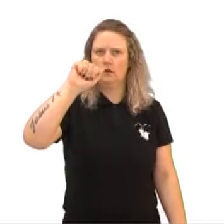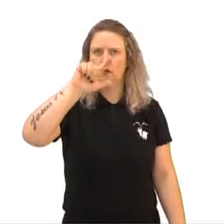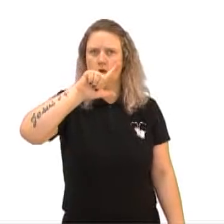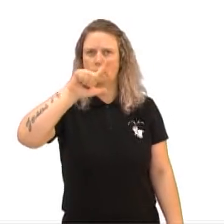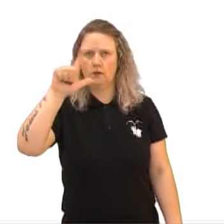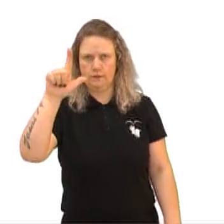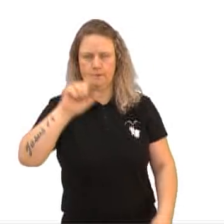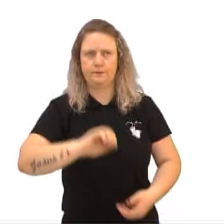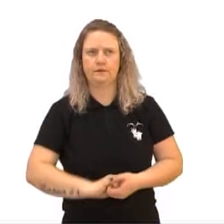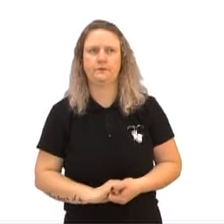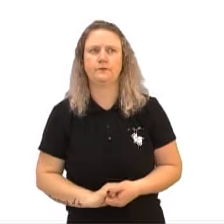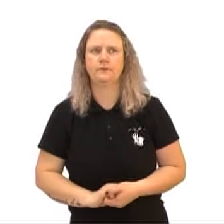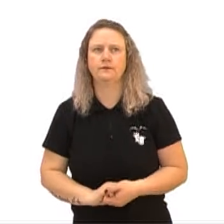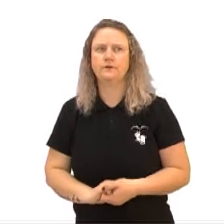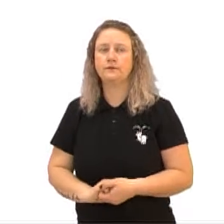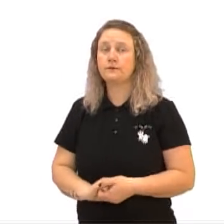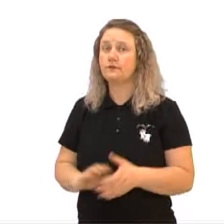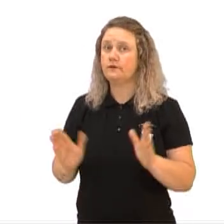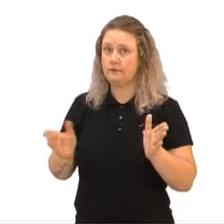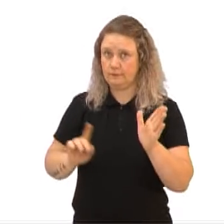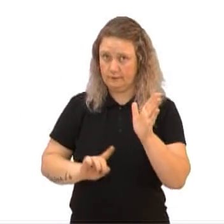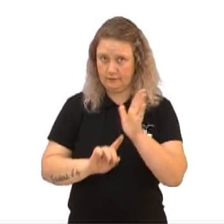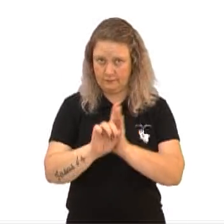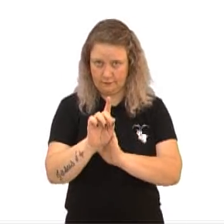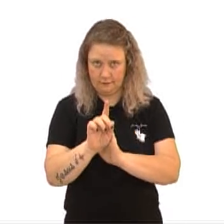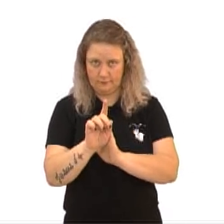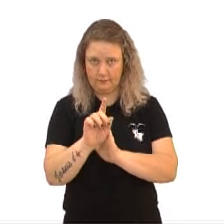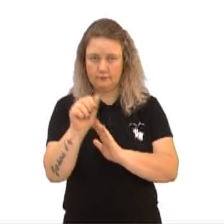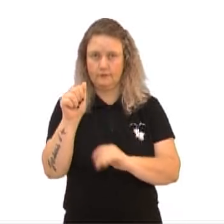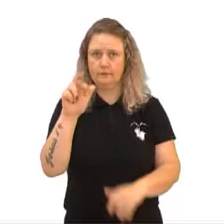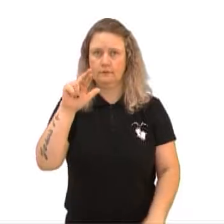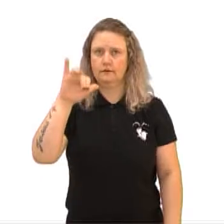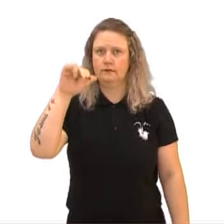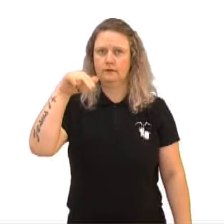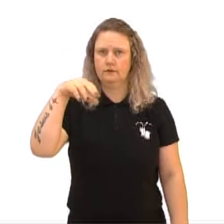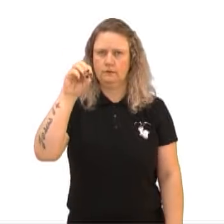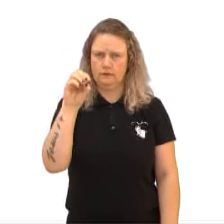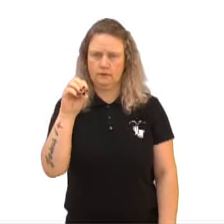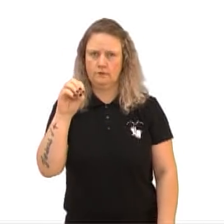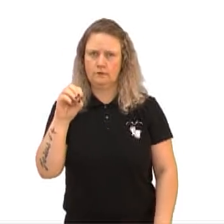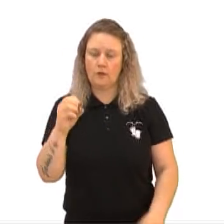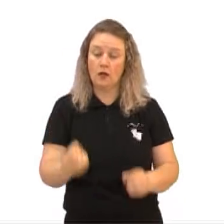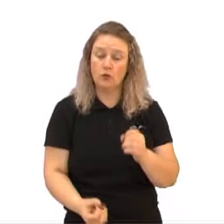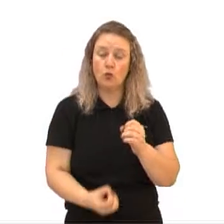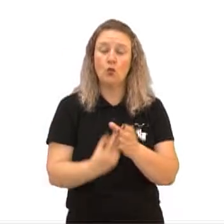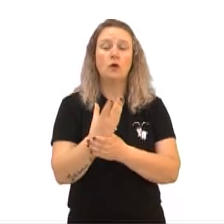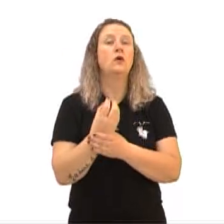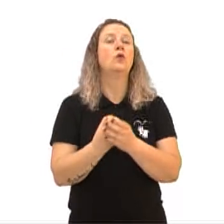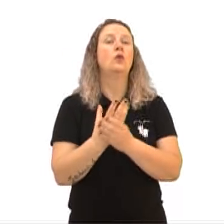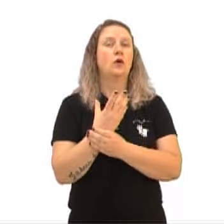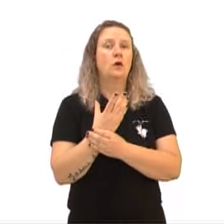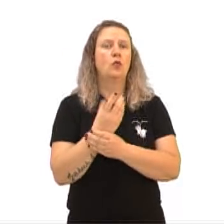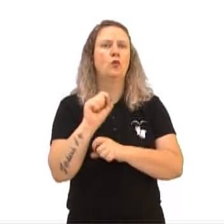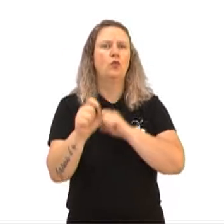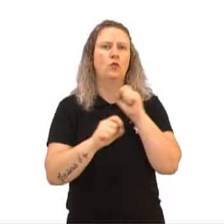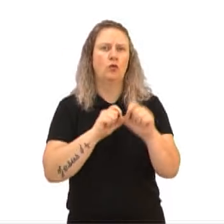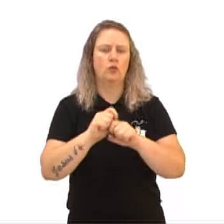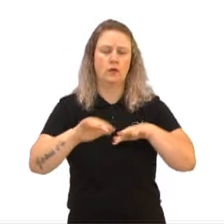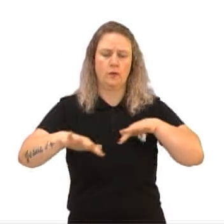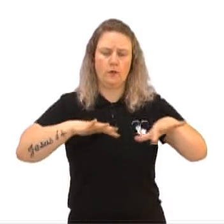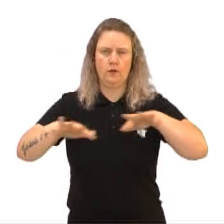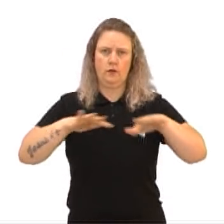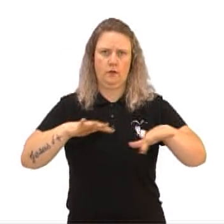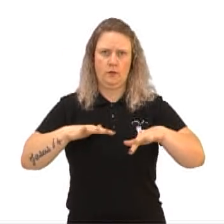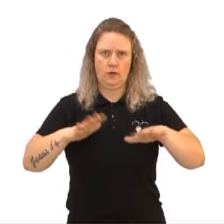Então, vamos lá. Ariano Suassuna foi um dos criadores do movimento armorial. Assinale a alternativa que